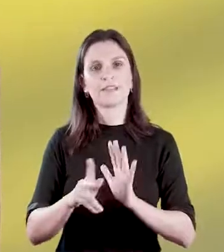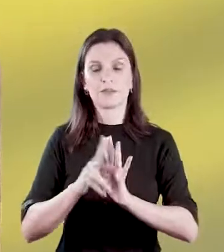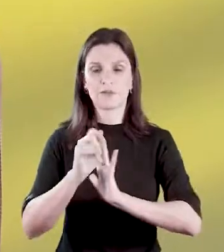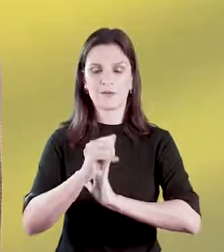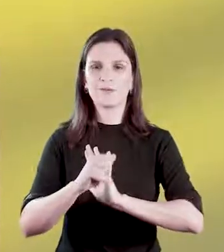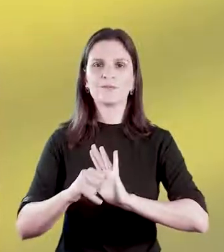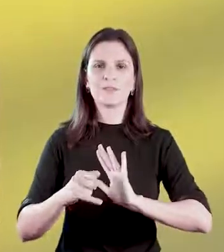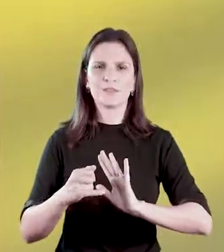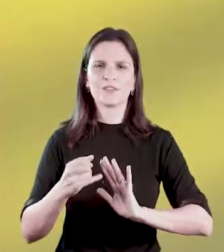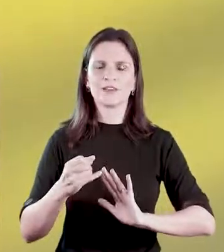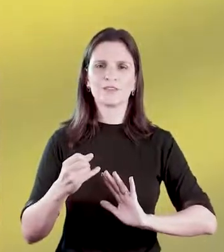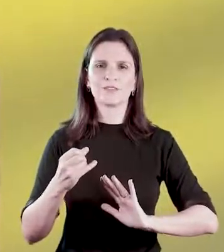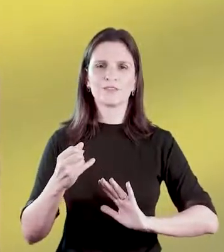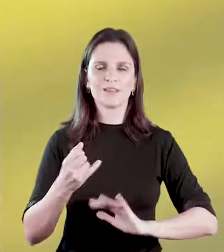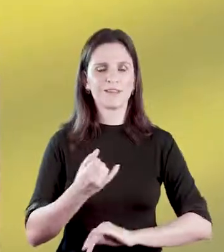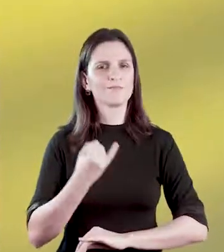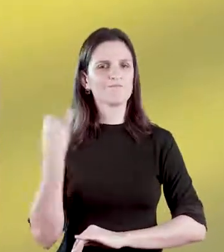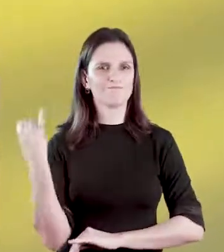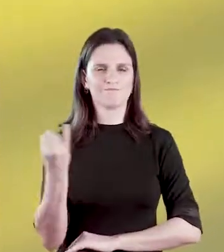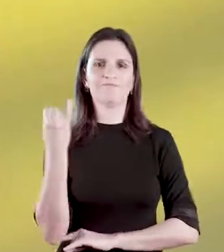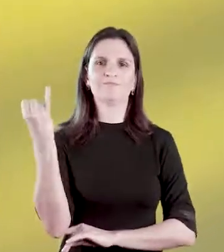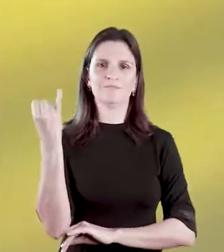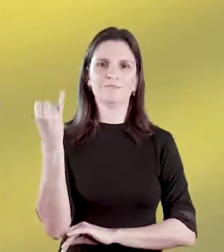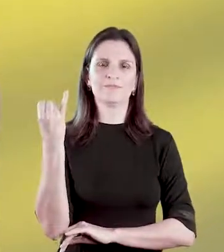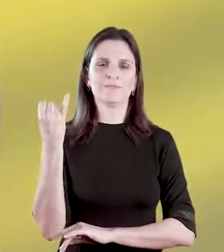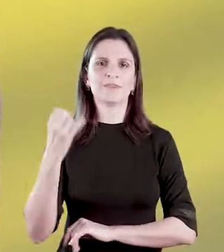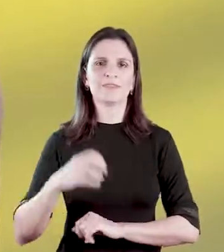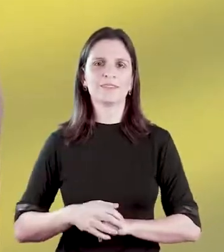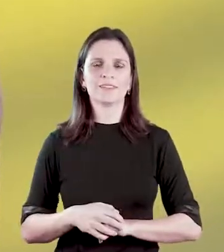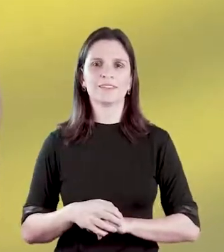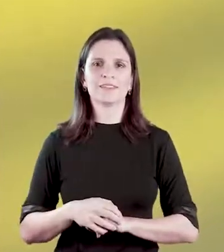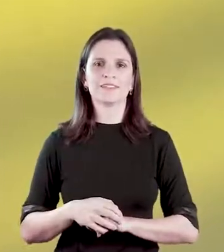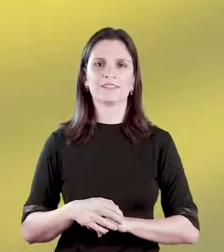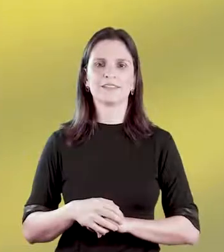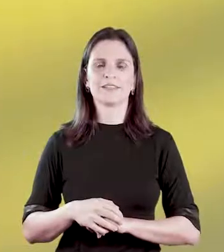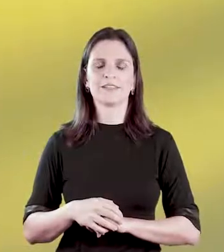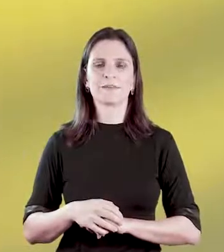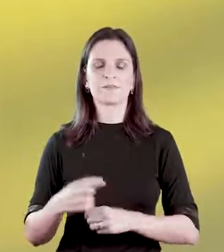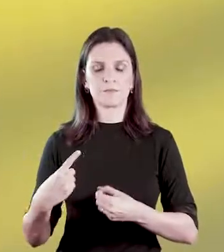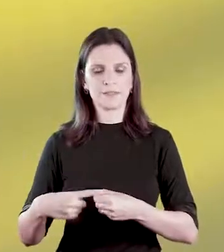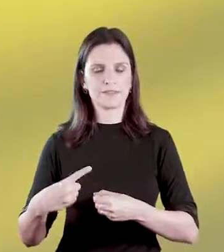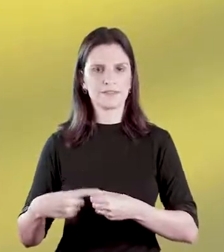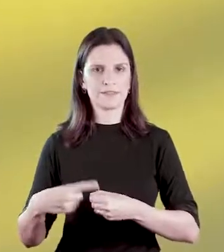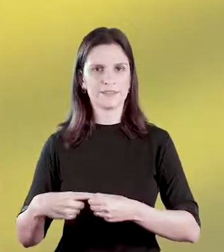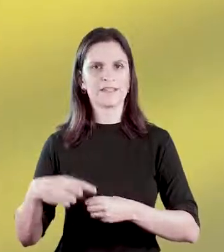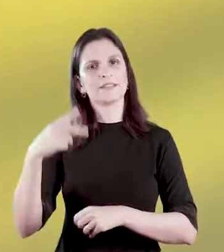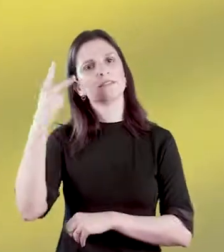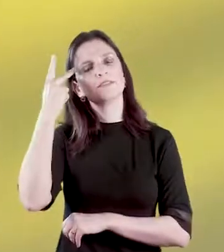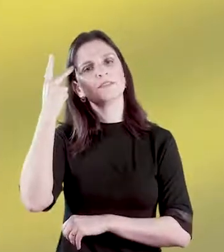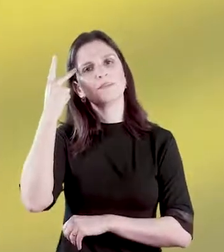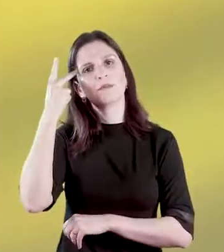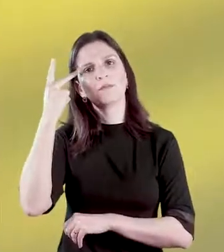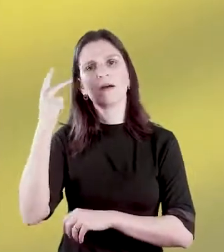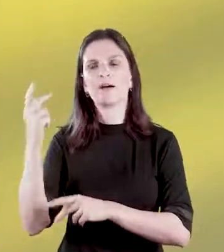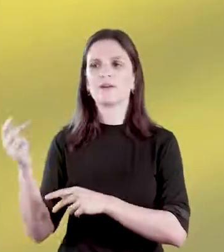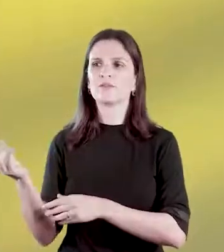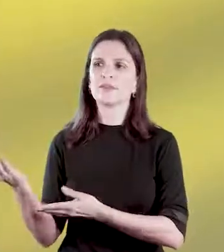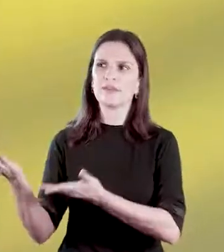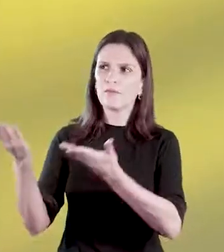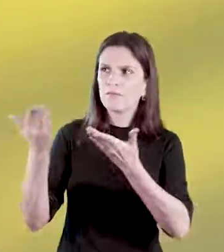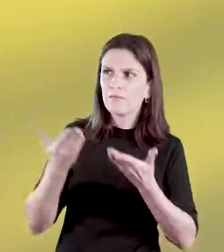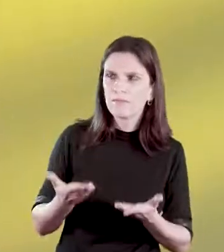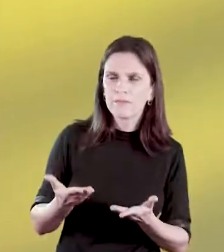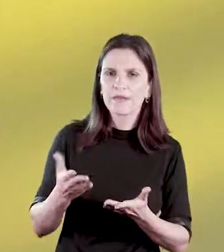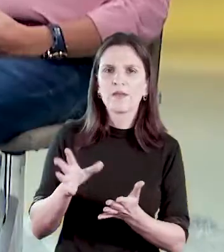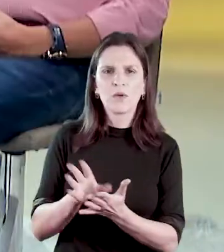projeto inédito que vem para para Campo Grande e eu busquei ele na cidade de São Paulo Então eu tenho certeza então